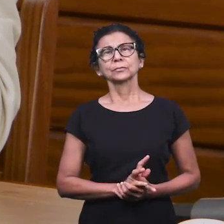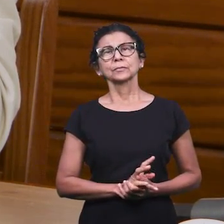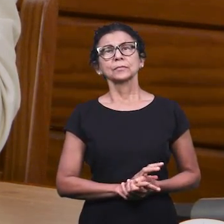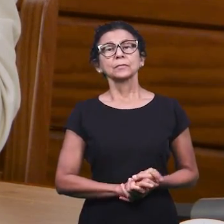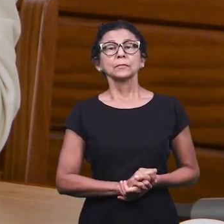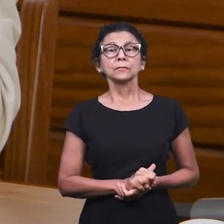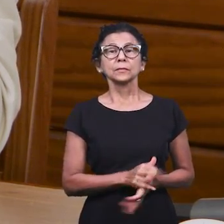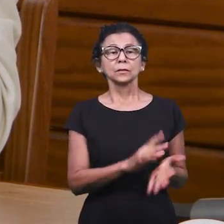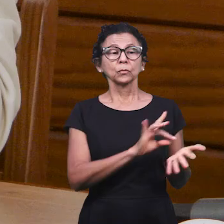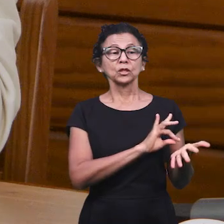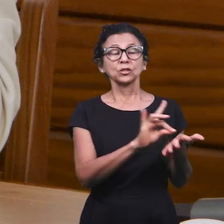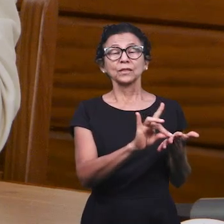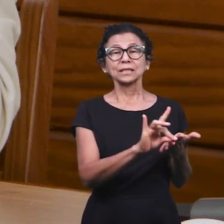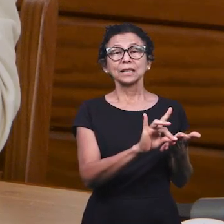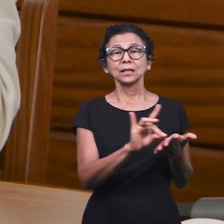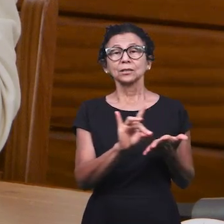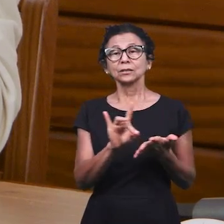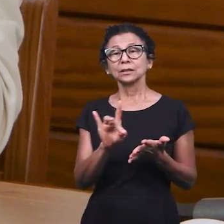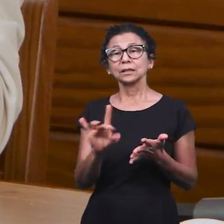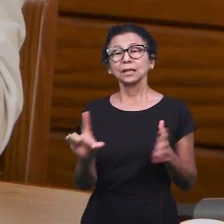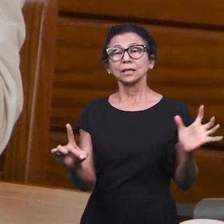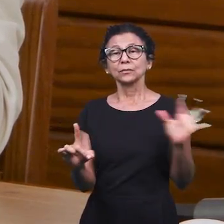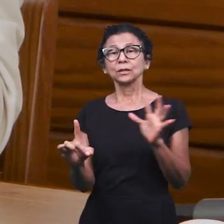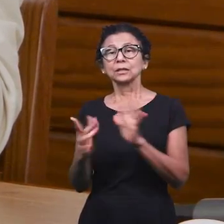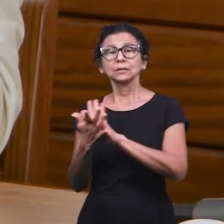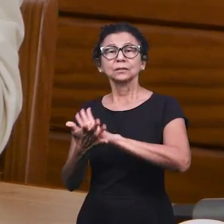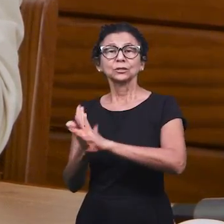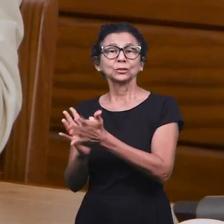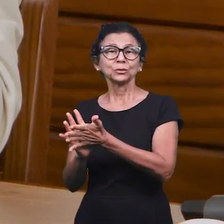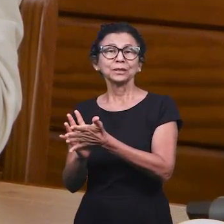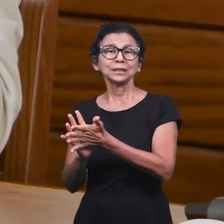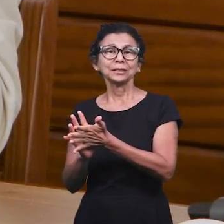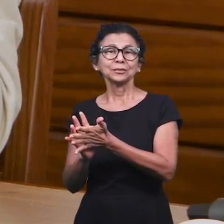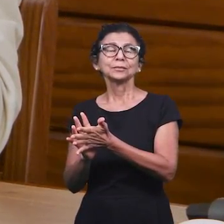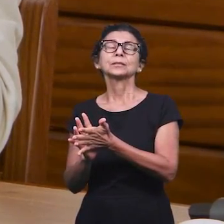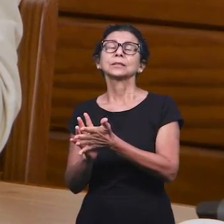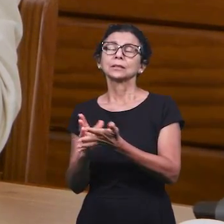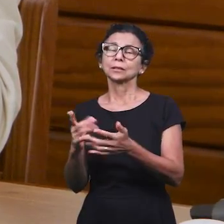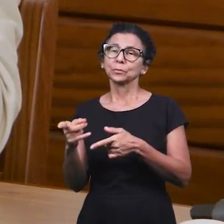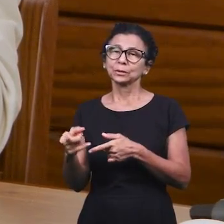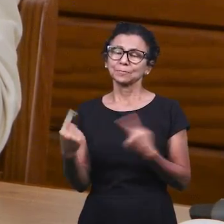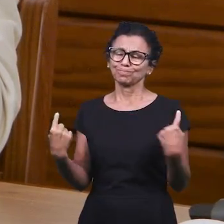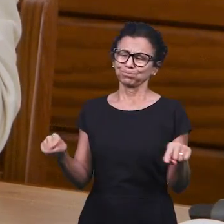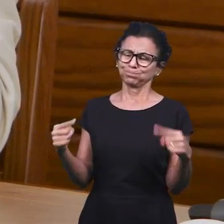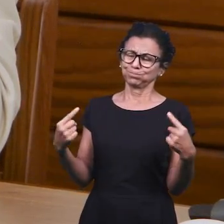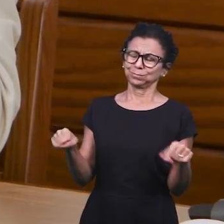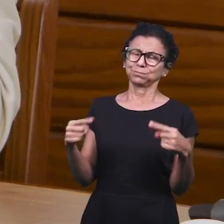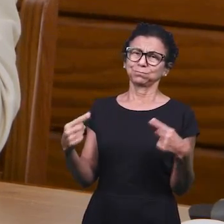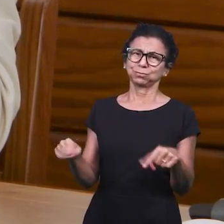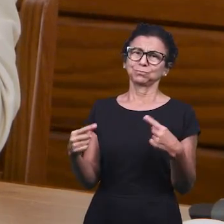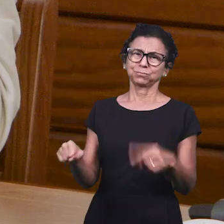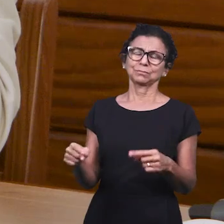gratuito, não. O adversário, o objetivo é destruir a família, porque Deus que instituiu a família. Por isso que a família sofre tanto ataque